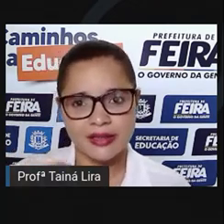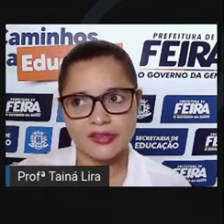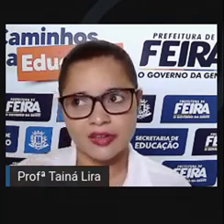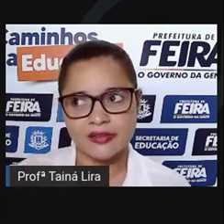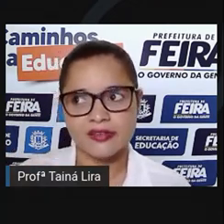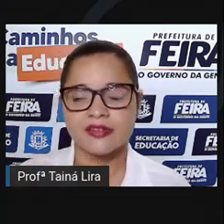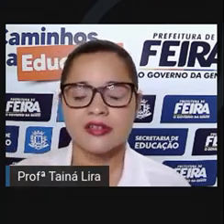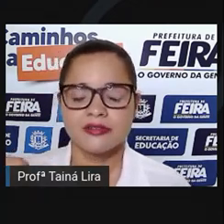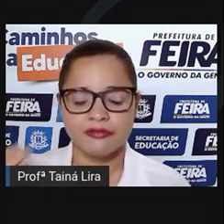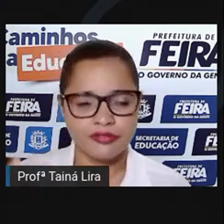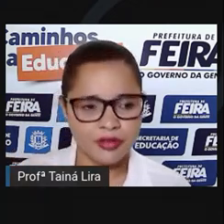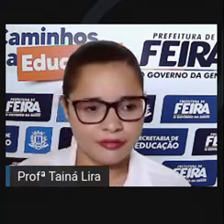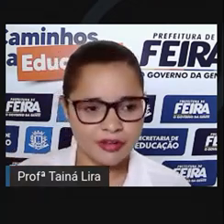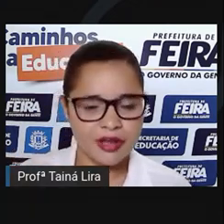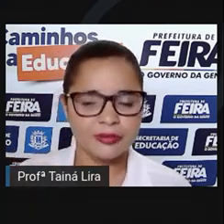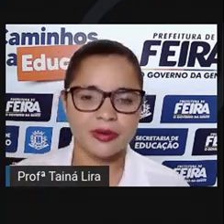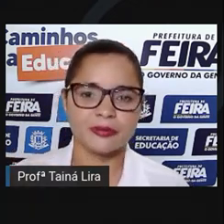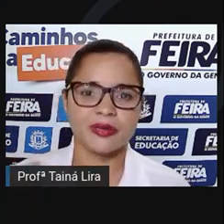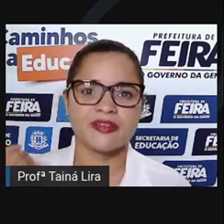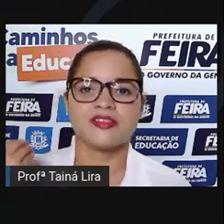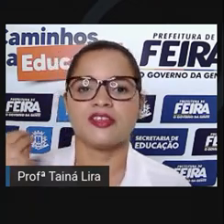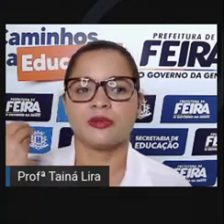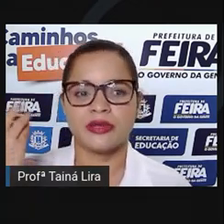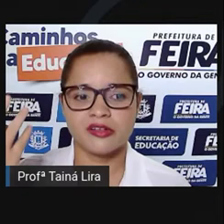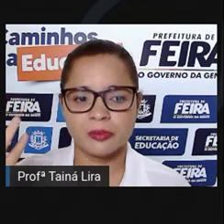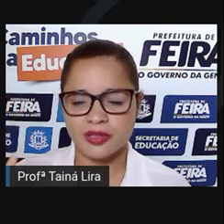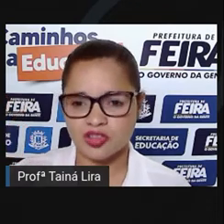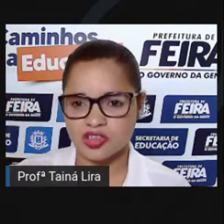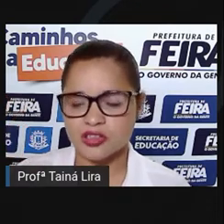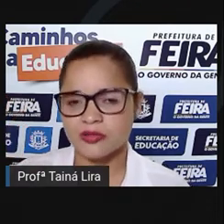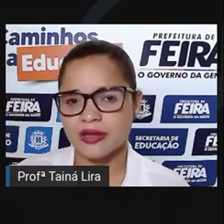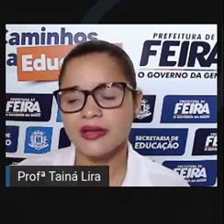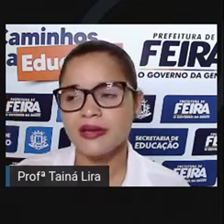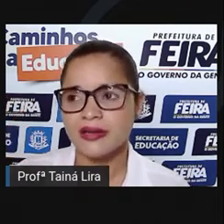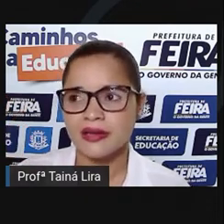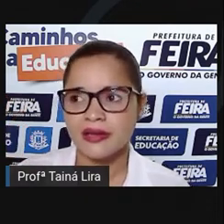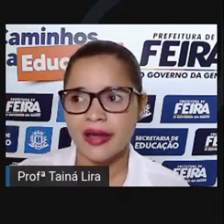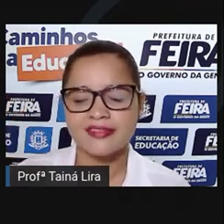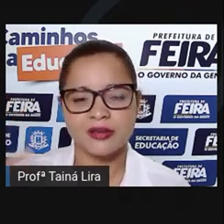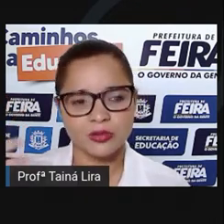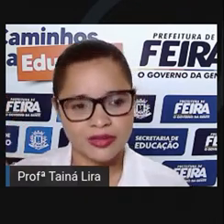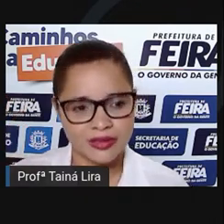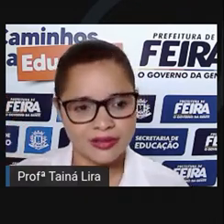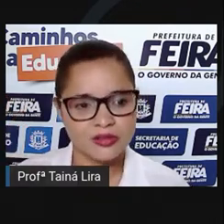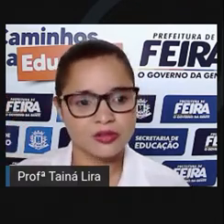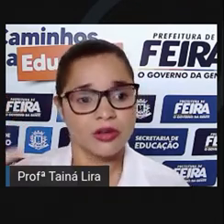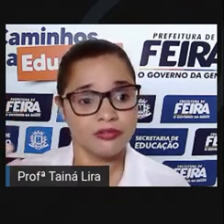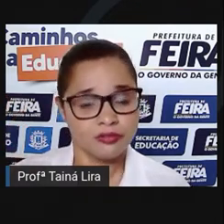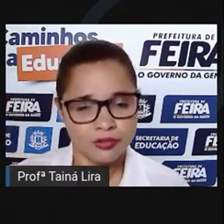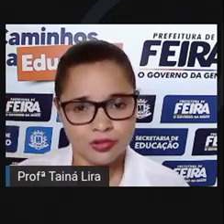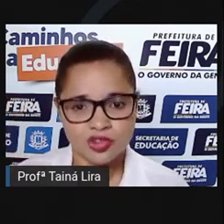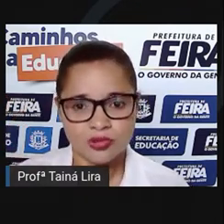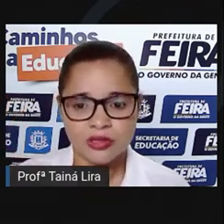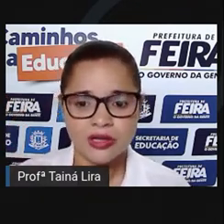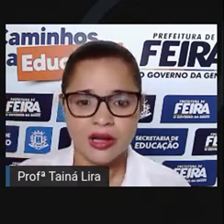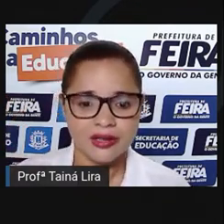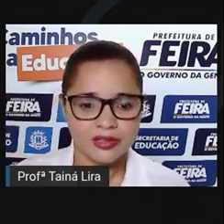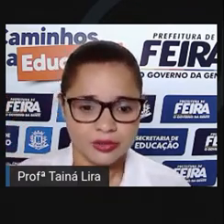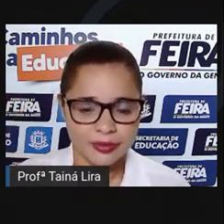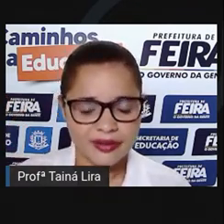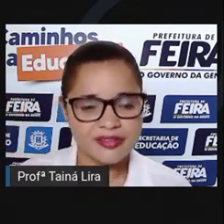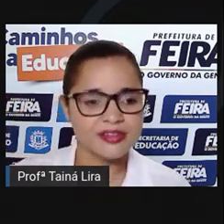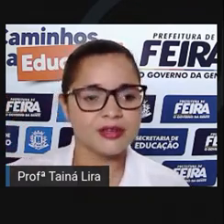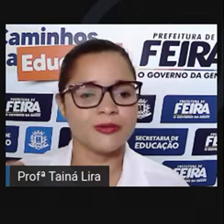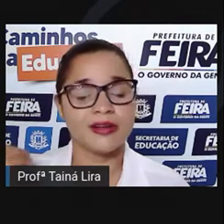ali né eles vieram para o Brasil e eles pediram né as autoridades o refúgio